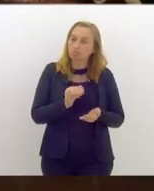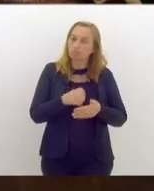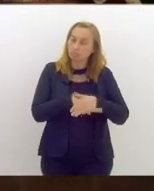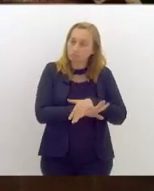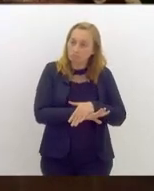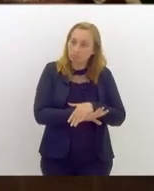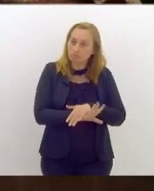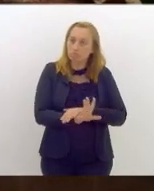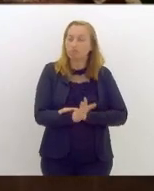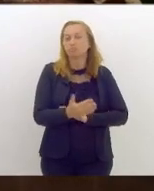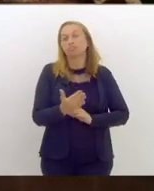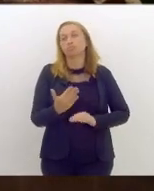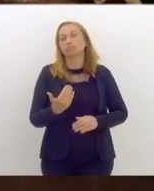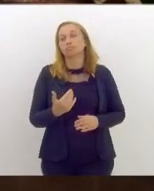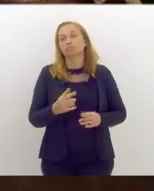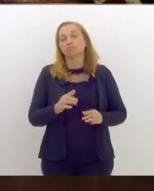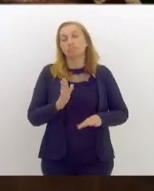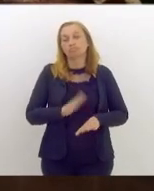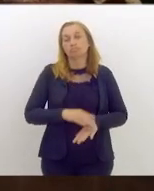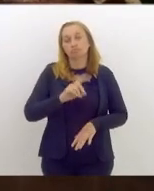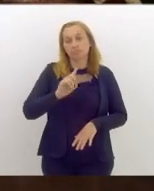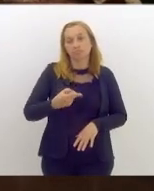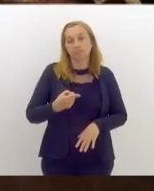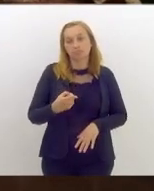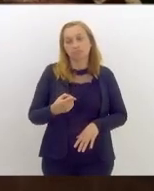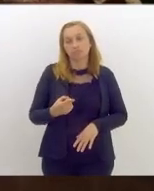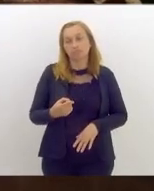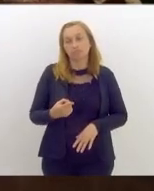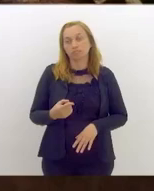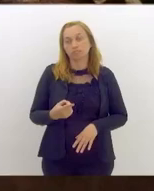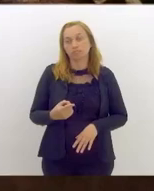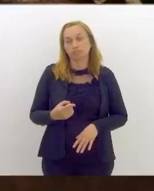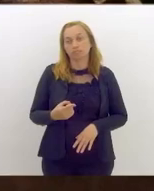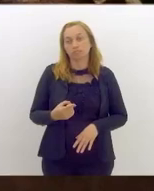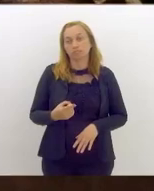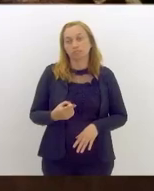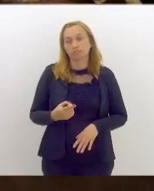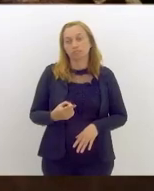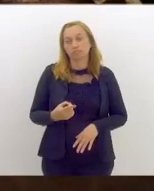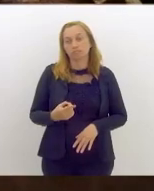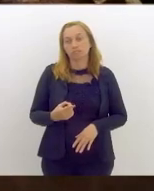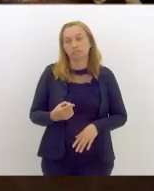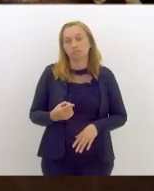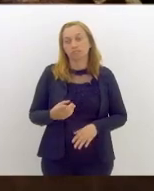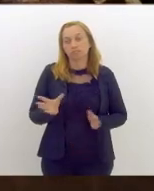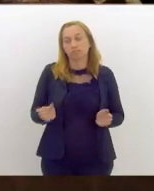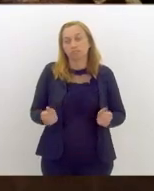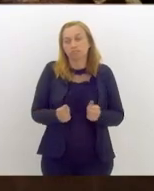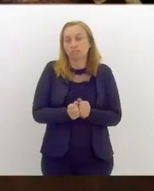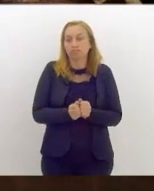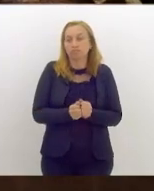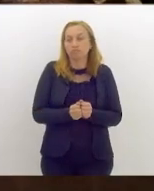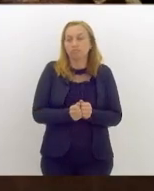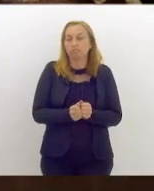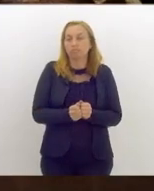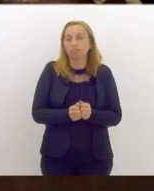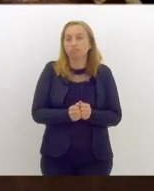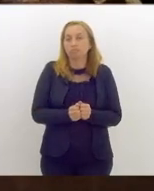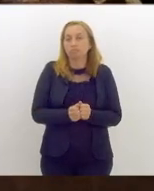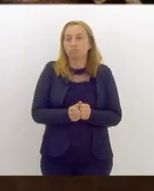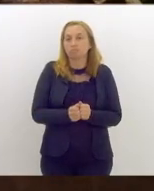só que é o destaco eram mais de mil páginas de anexos dentre eles